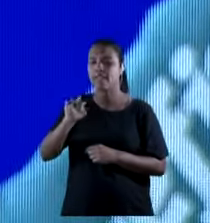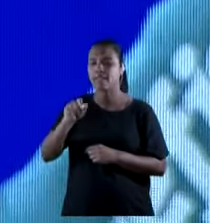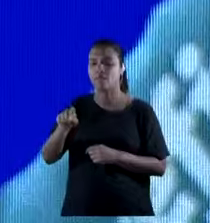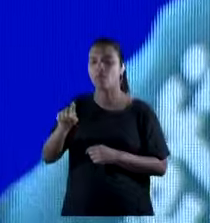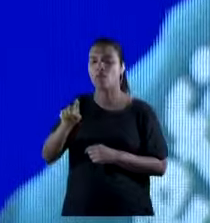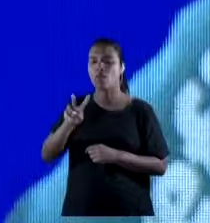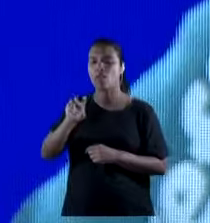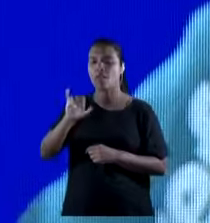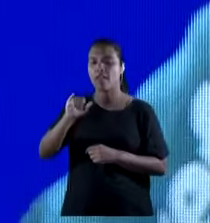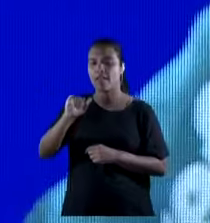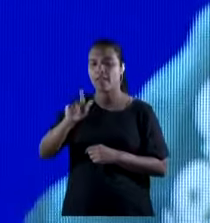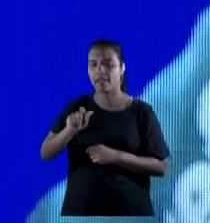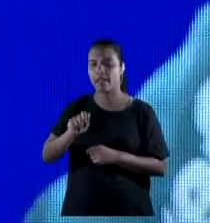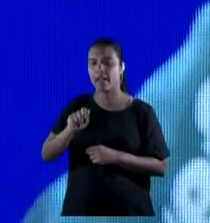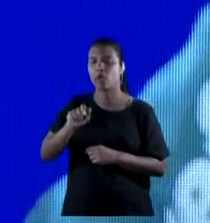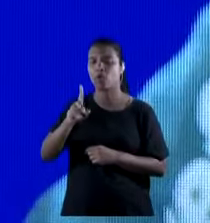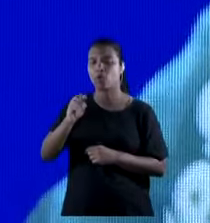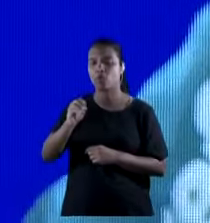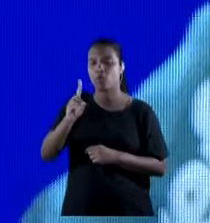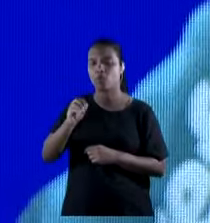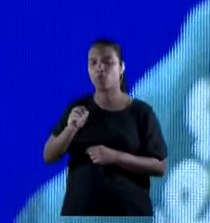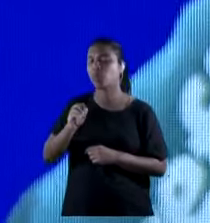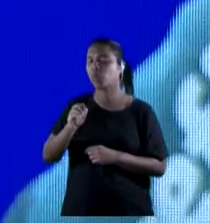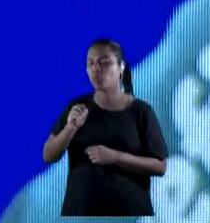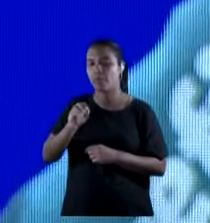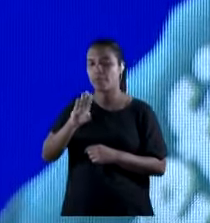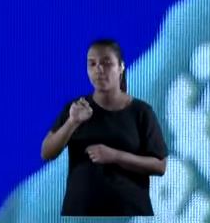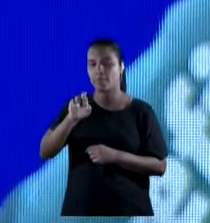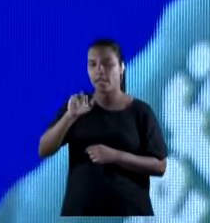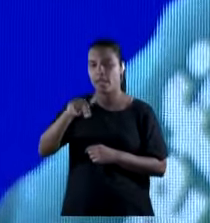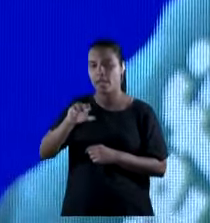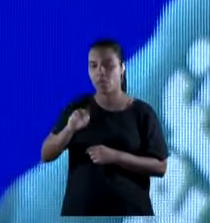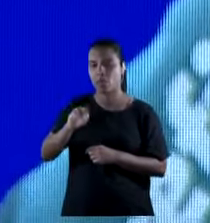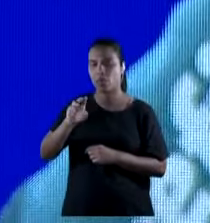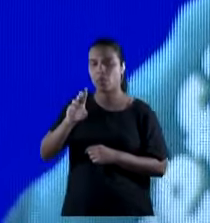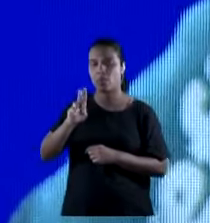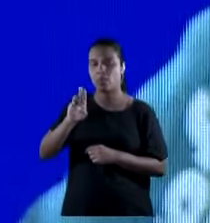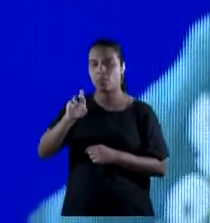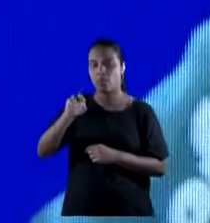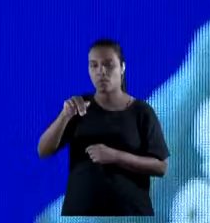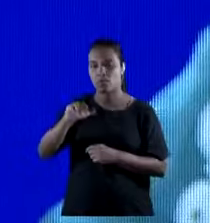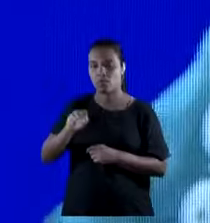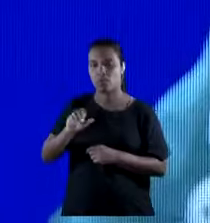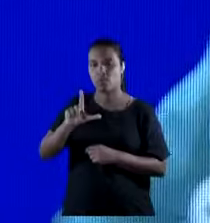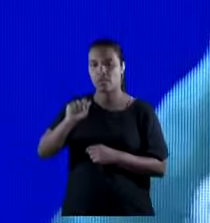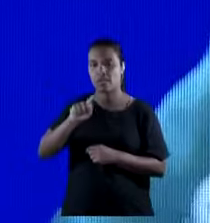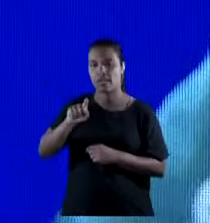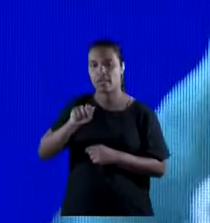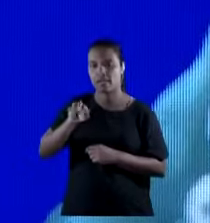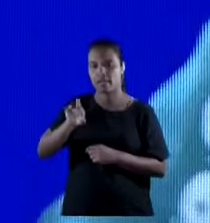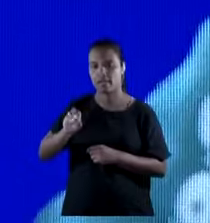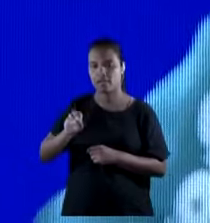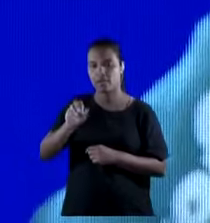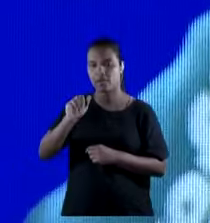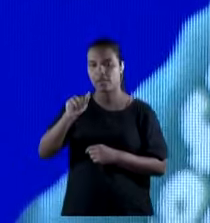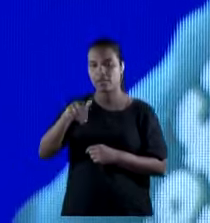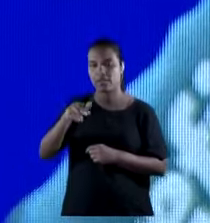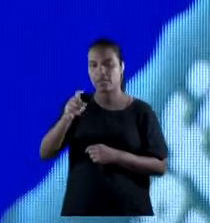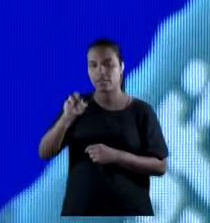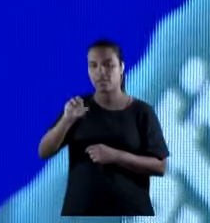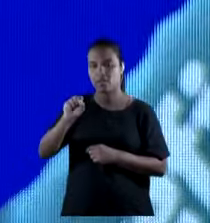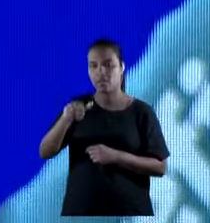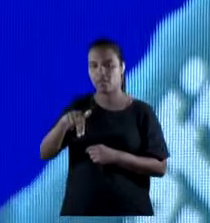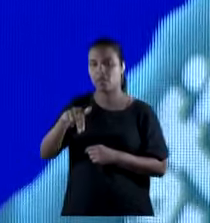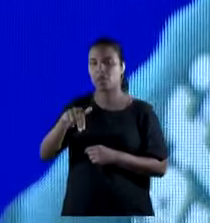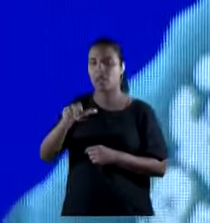Veiga, ao Dudu, ao Breno, ao Bruno, ao Lázaro, ao Hendrick, ao Lopes e ao